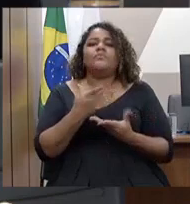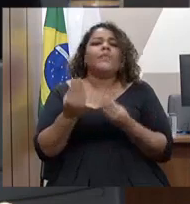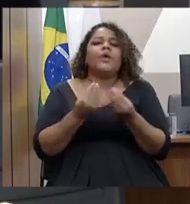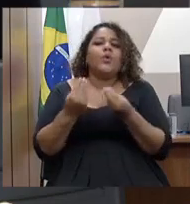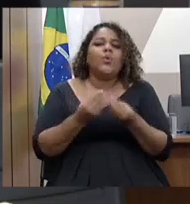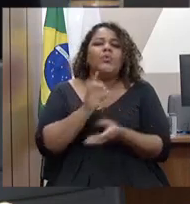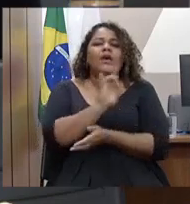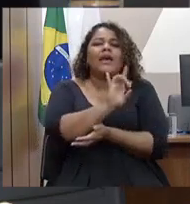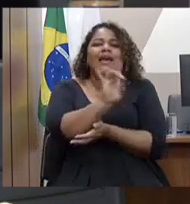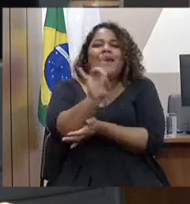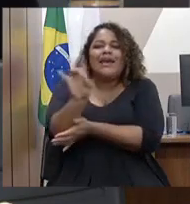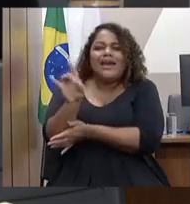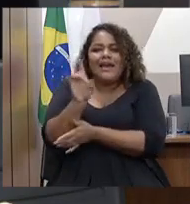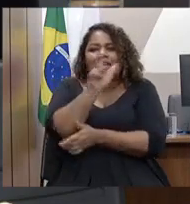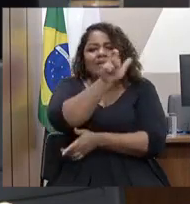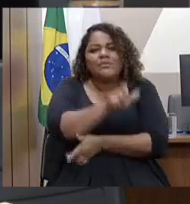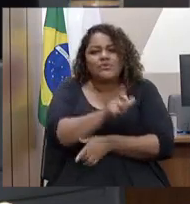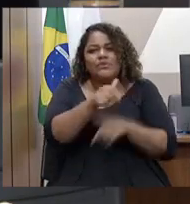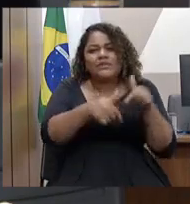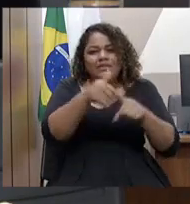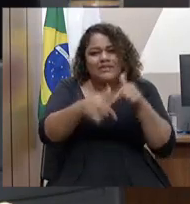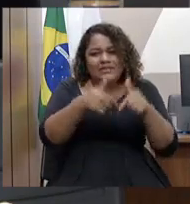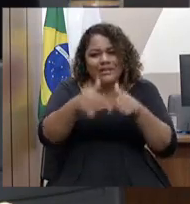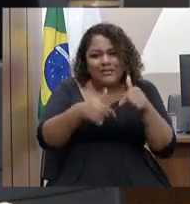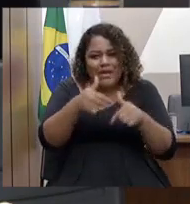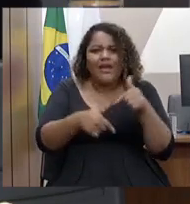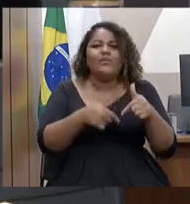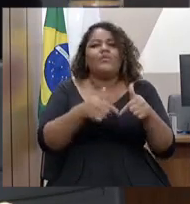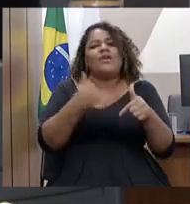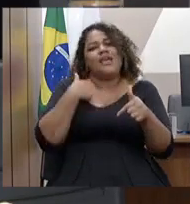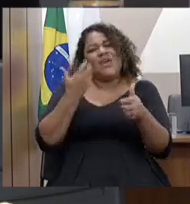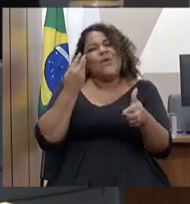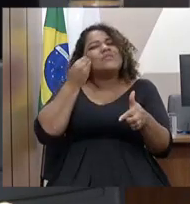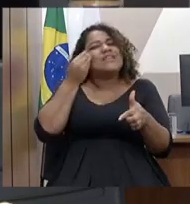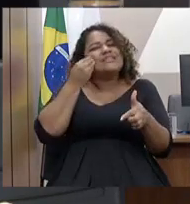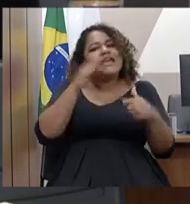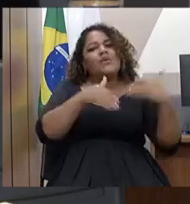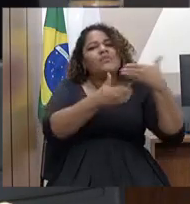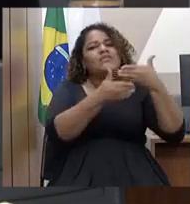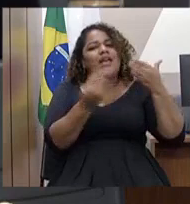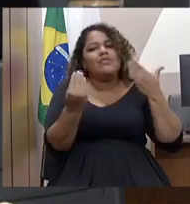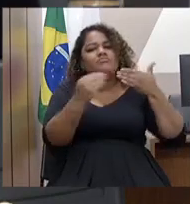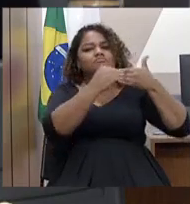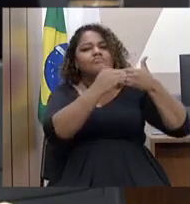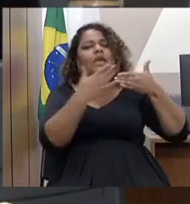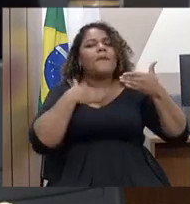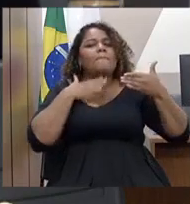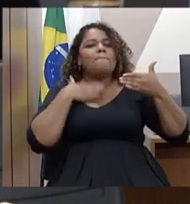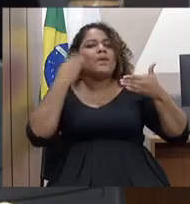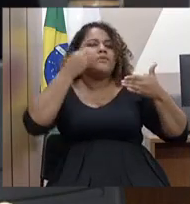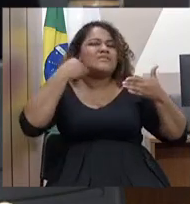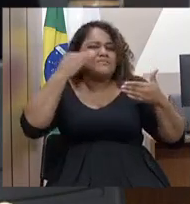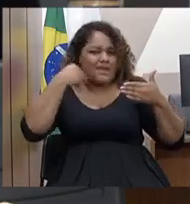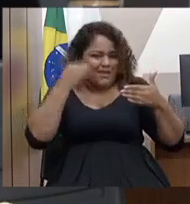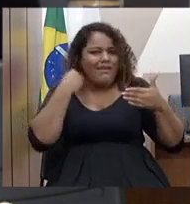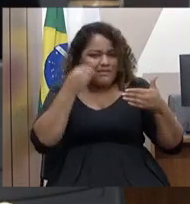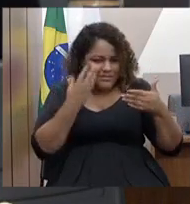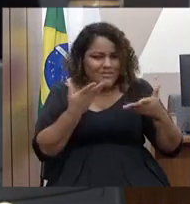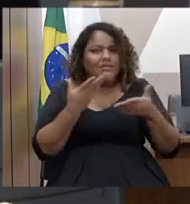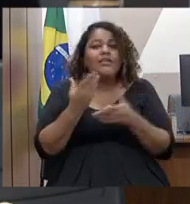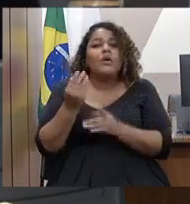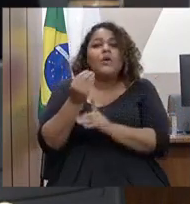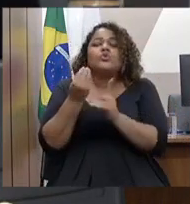né eu quis fazer uma apresentação aqui que eu pudesse trazer um pouco da minha experiência em relação a como ainda sociedade é